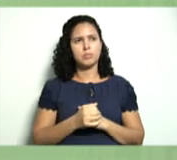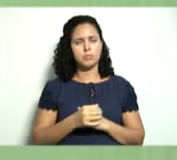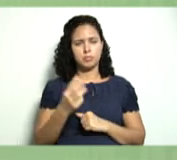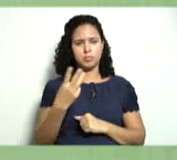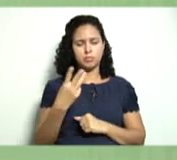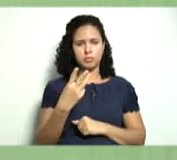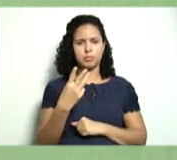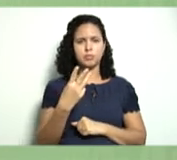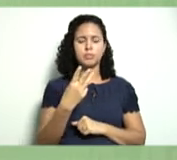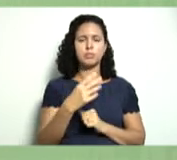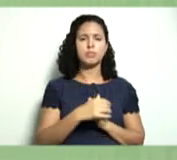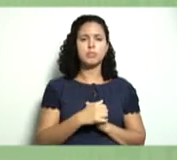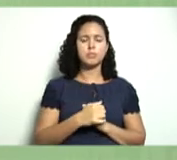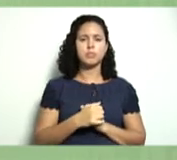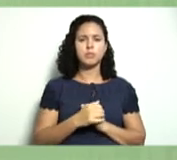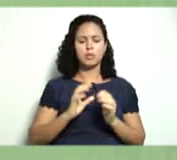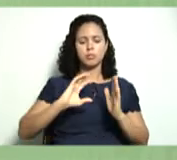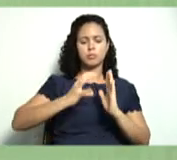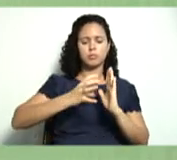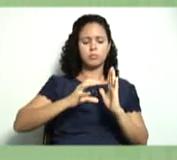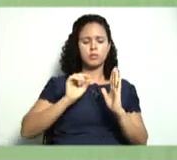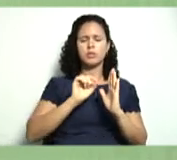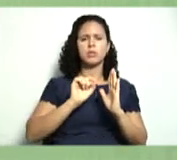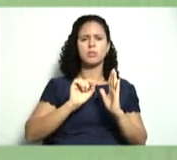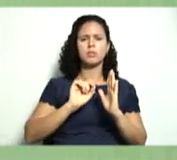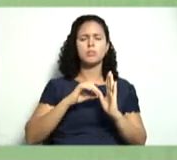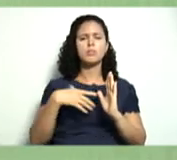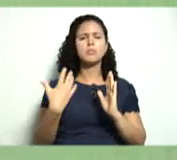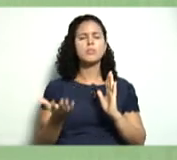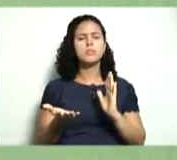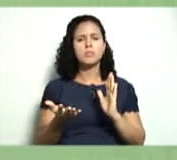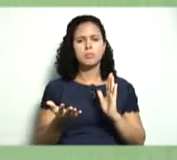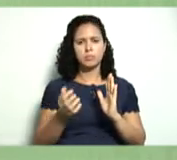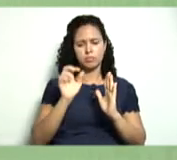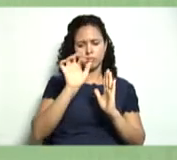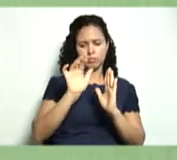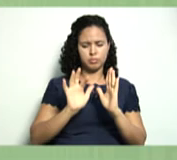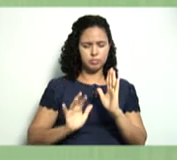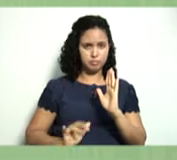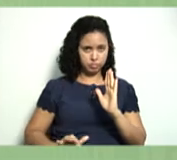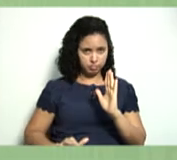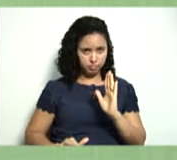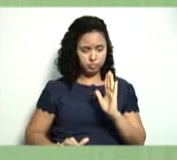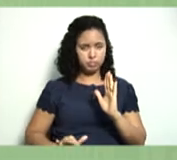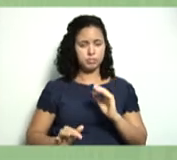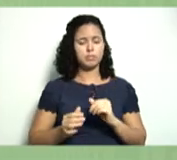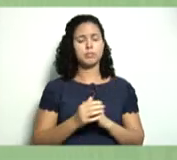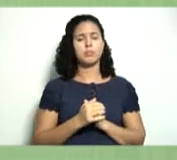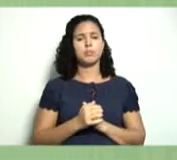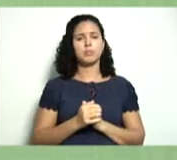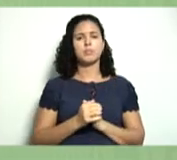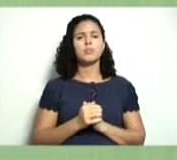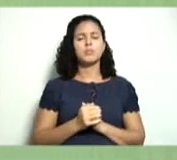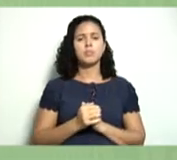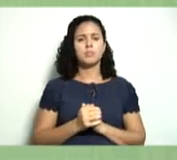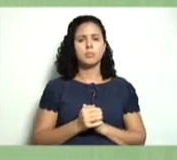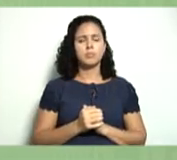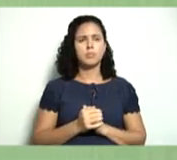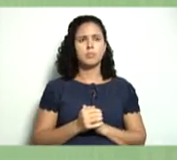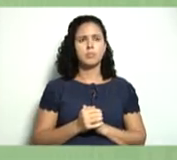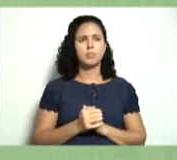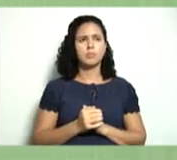descreva a função de um banco de dados é certo que descreva a função de um banco de dados